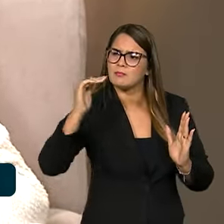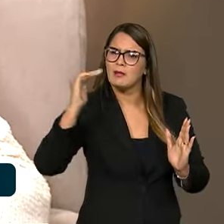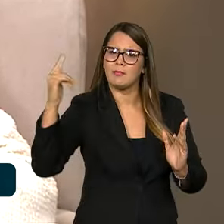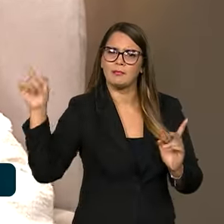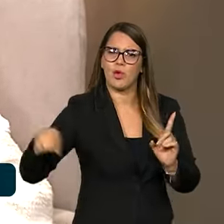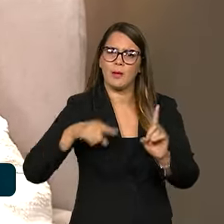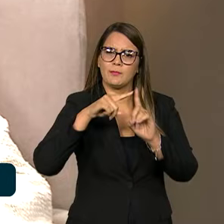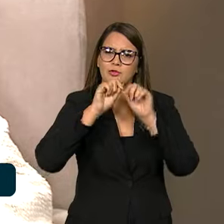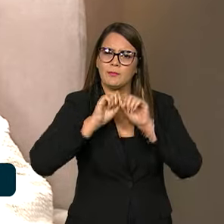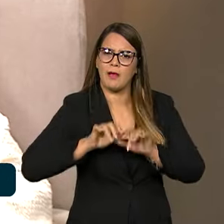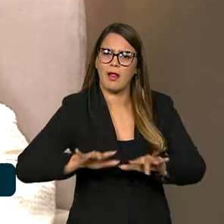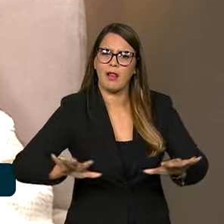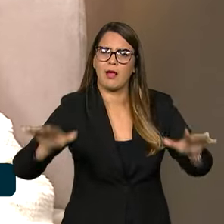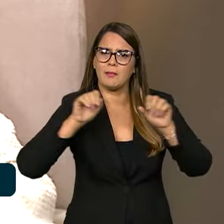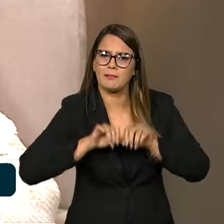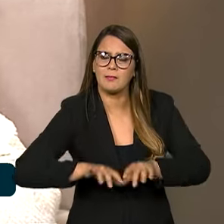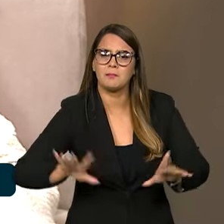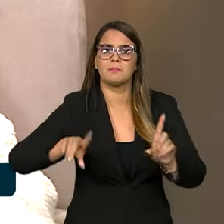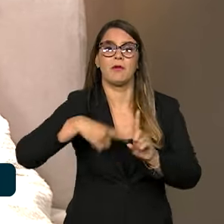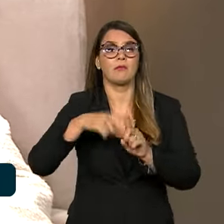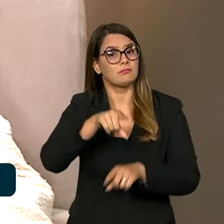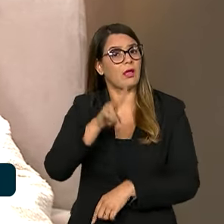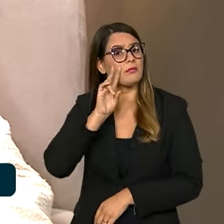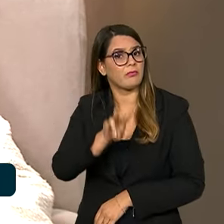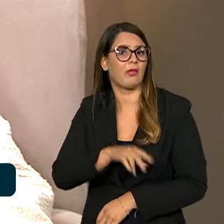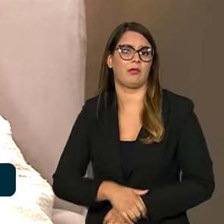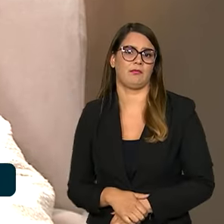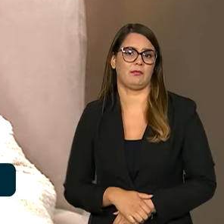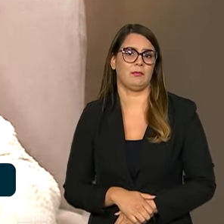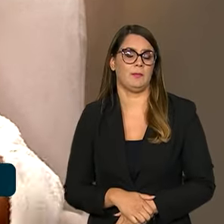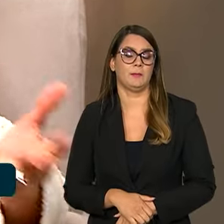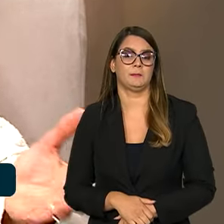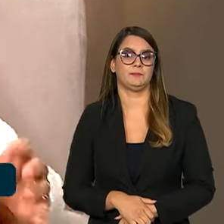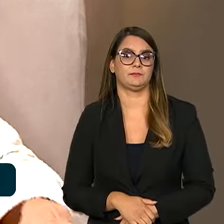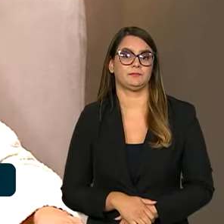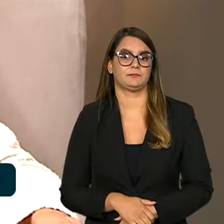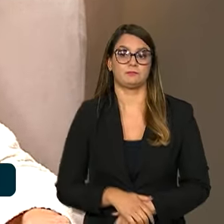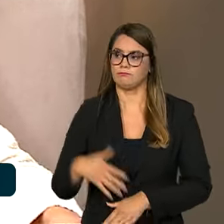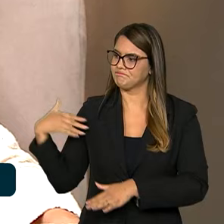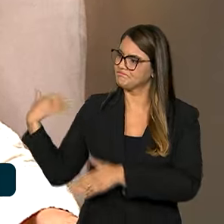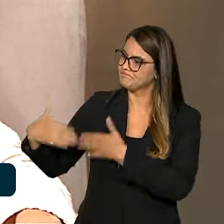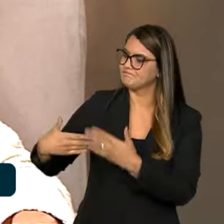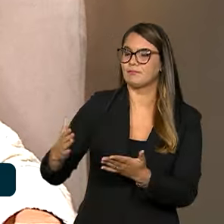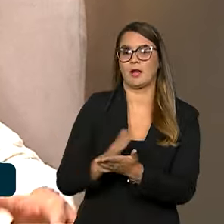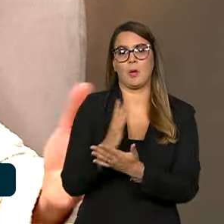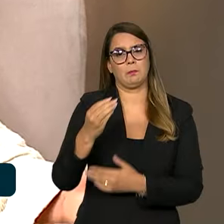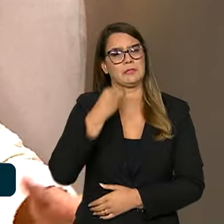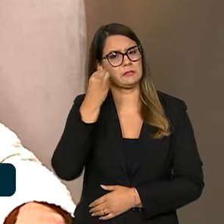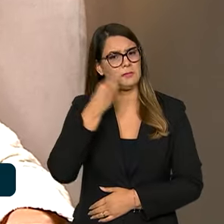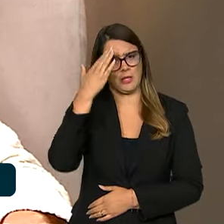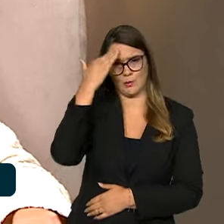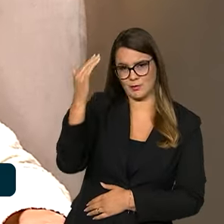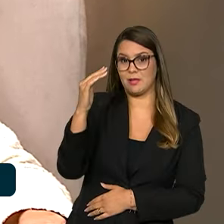expandindo expandindo cada vez mais é isso que a gente vê na na na trajetória de algumas boas experiências